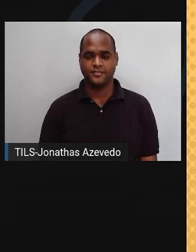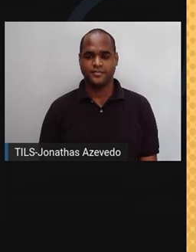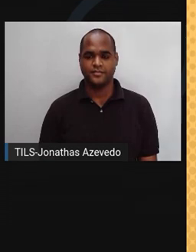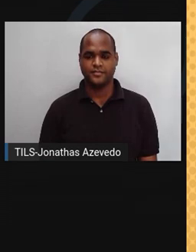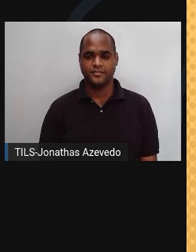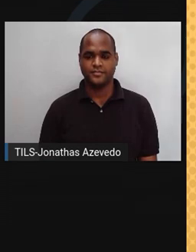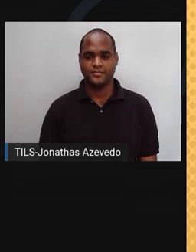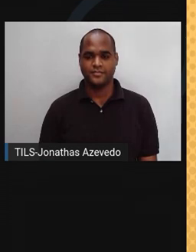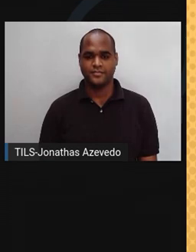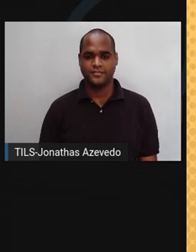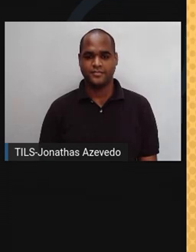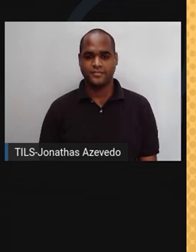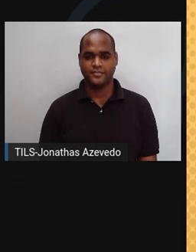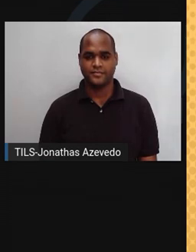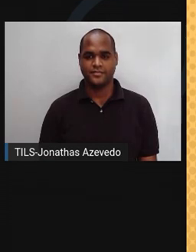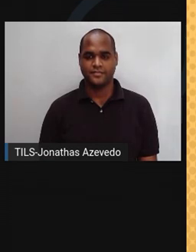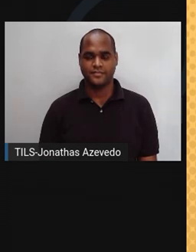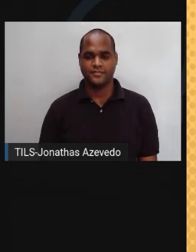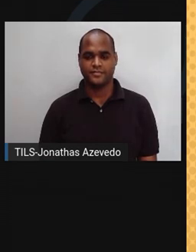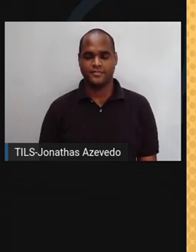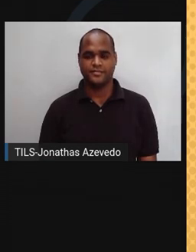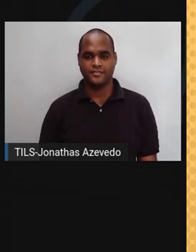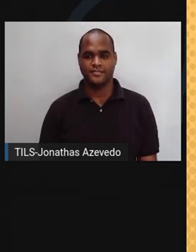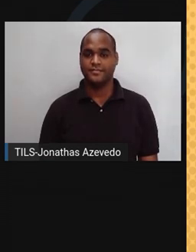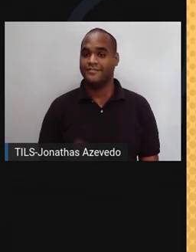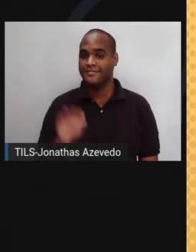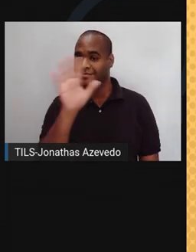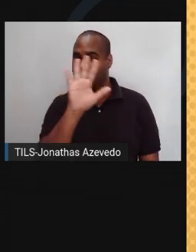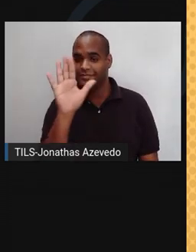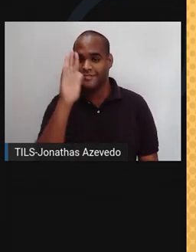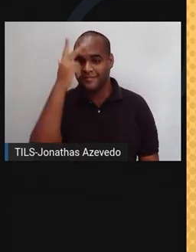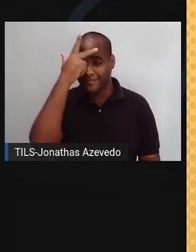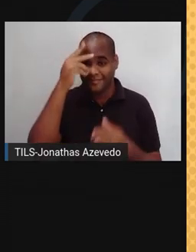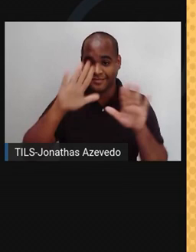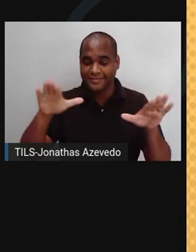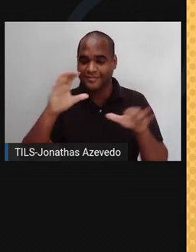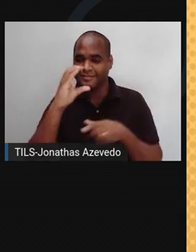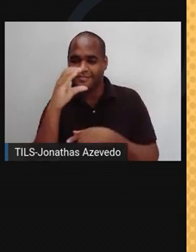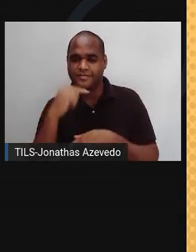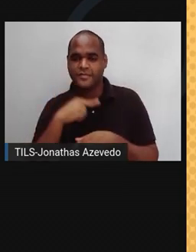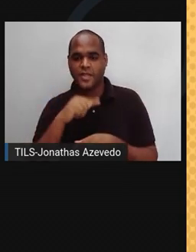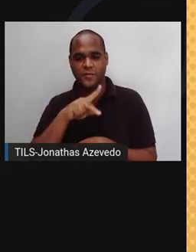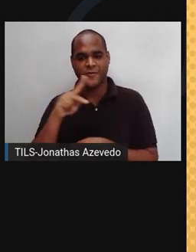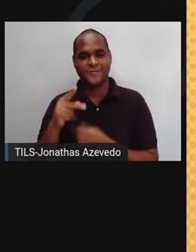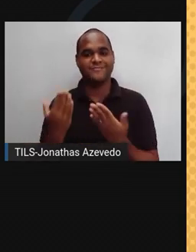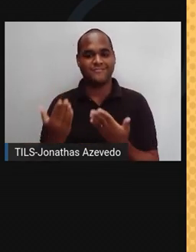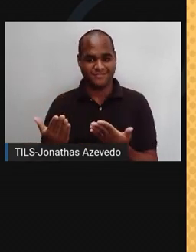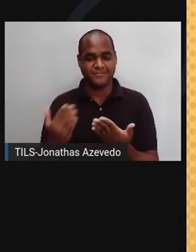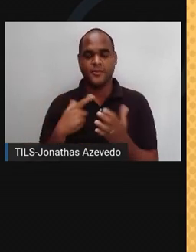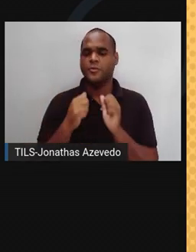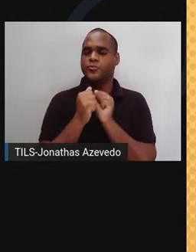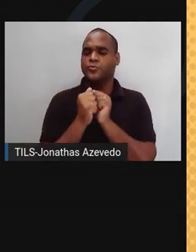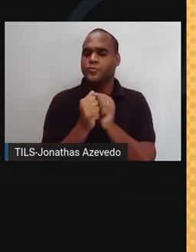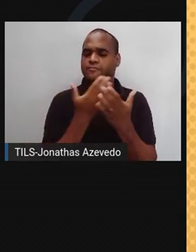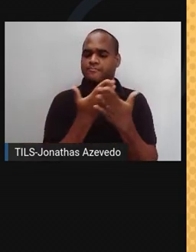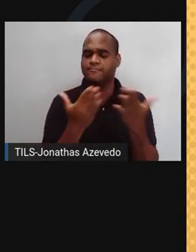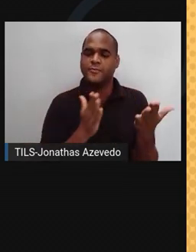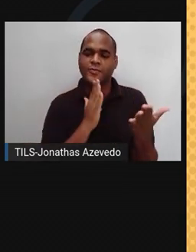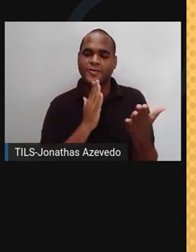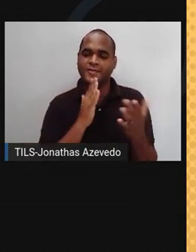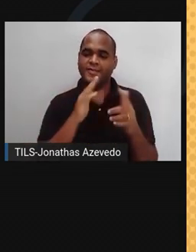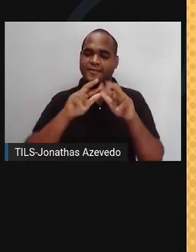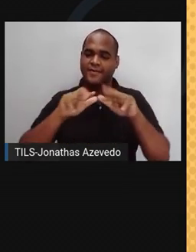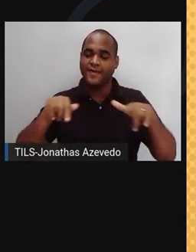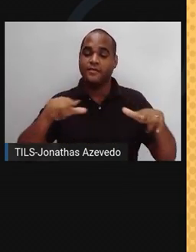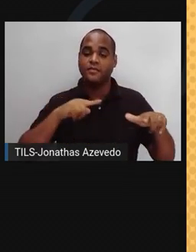G1 o Olá Tatiana cientistas Eu sou professor digitais são aqui juntos estamos conhecer